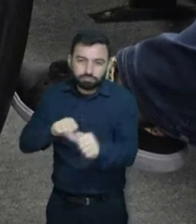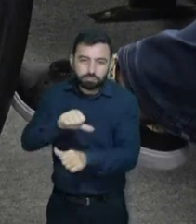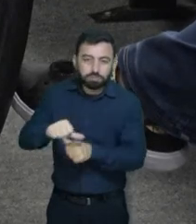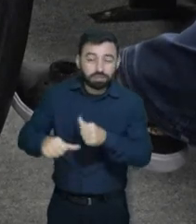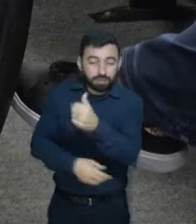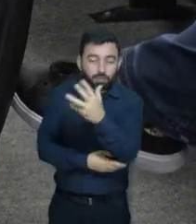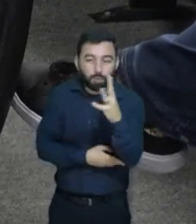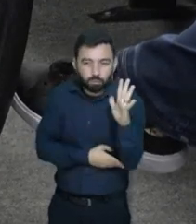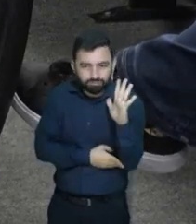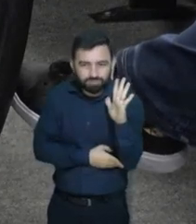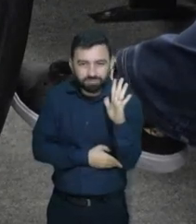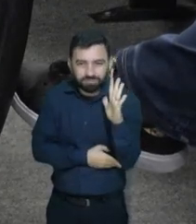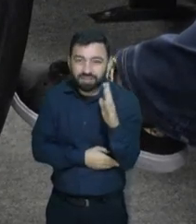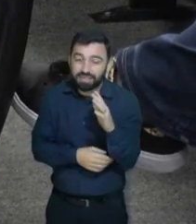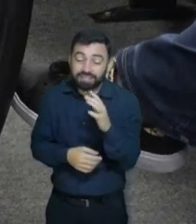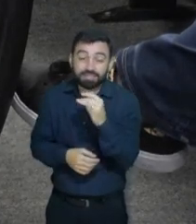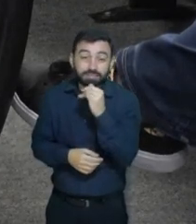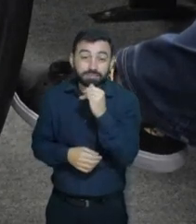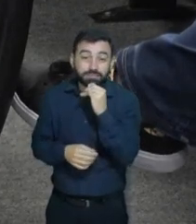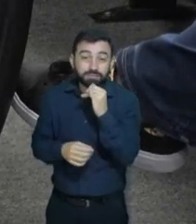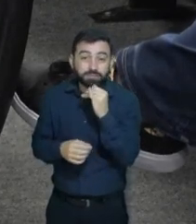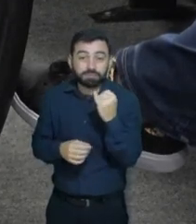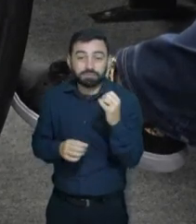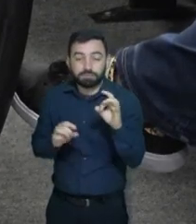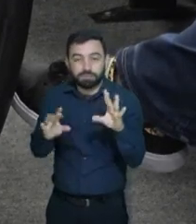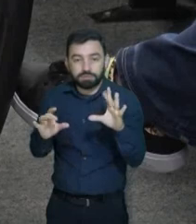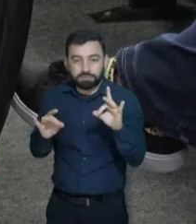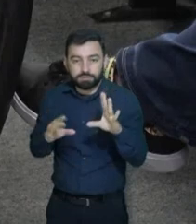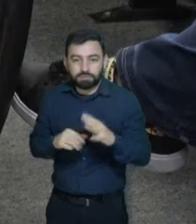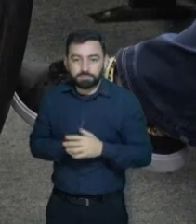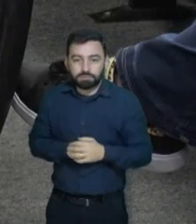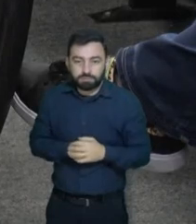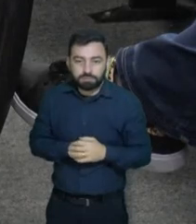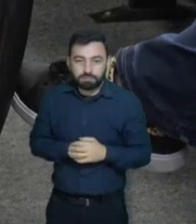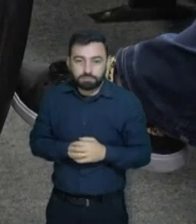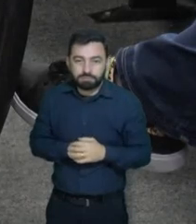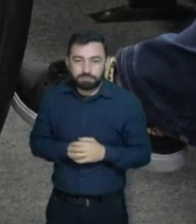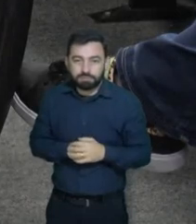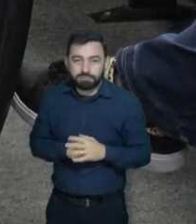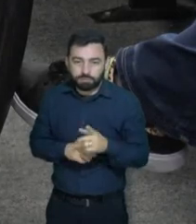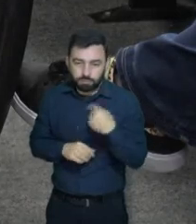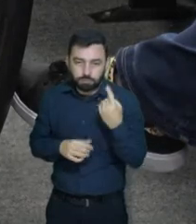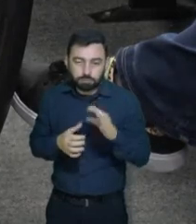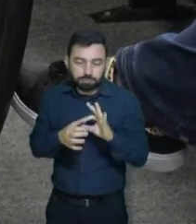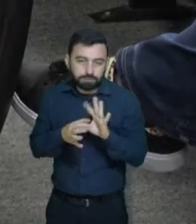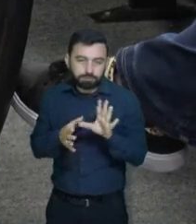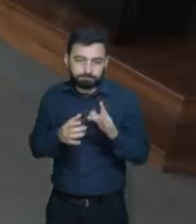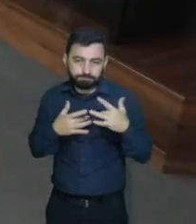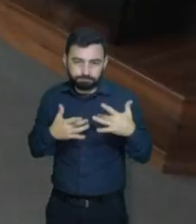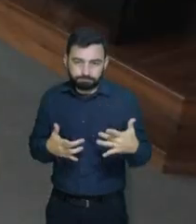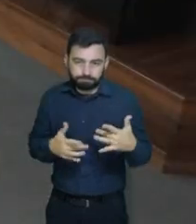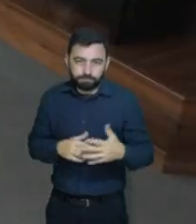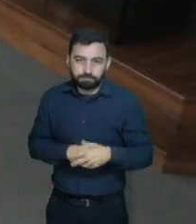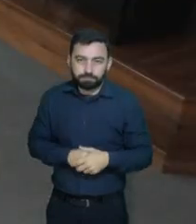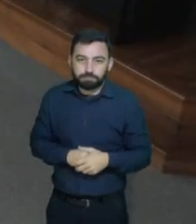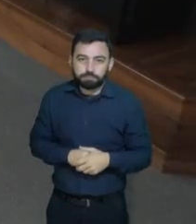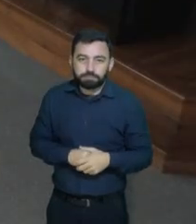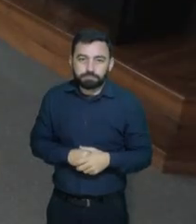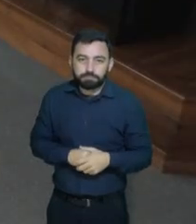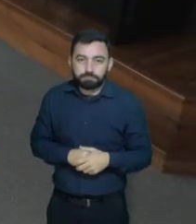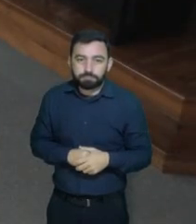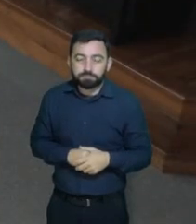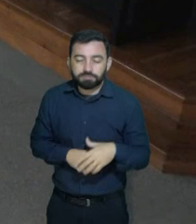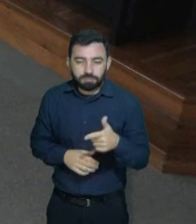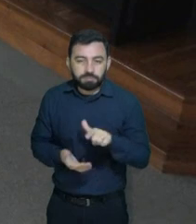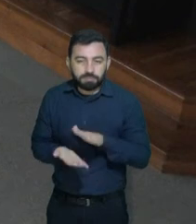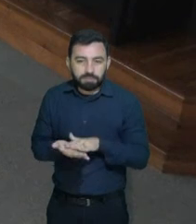transição ecológica. E esse é um excelente exemplo, né? A gente, Isa, sabe que a gente está à disposição. E